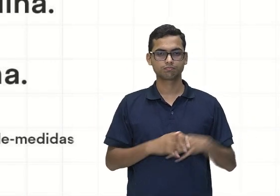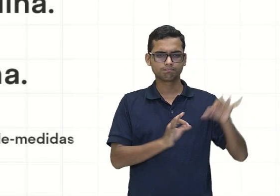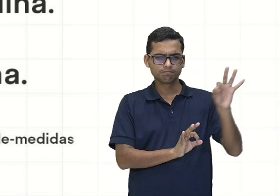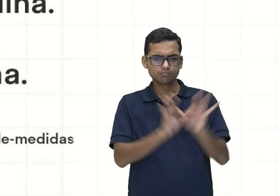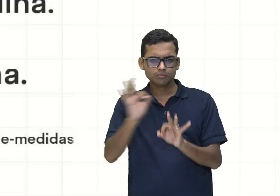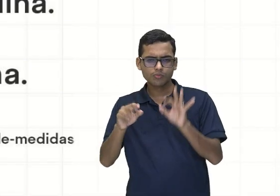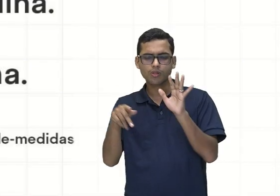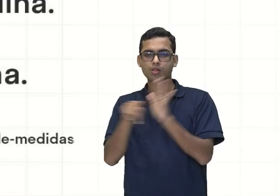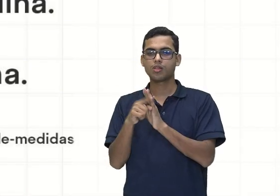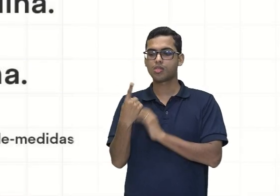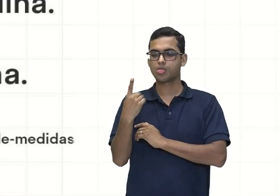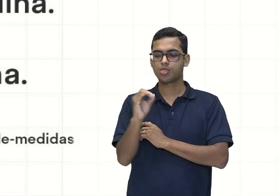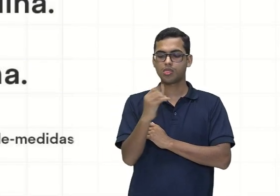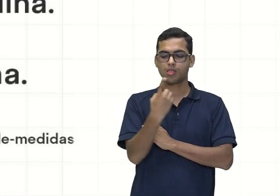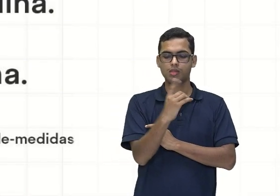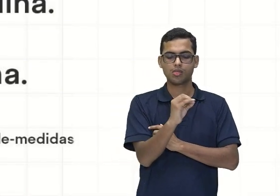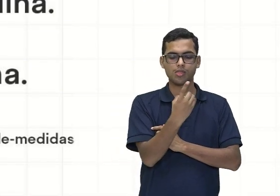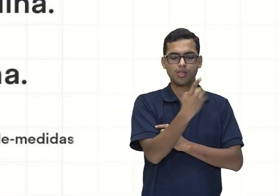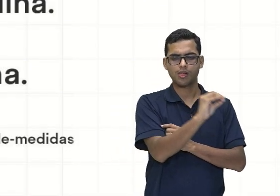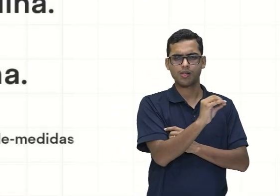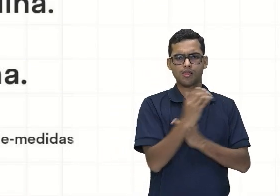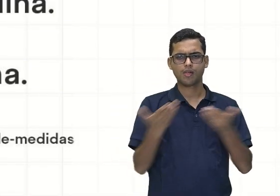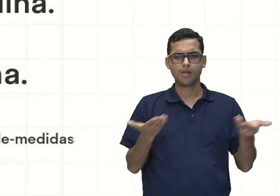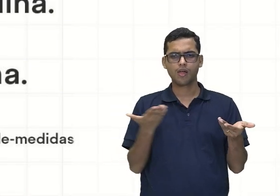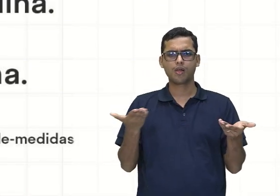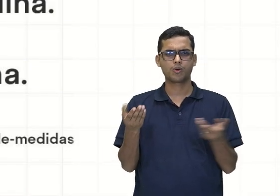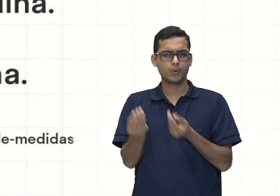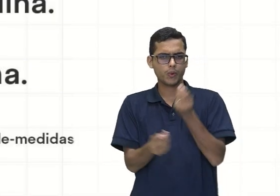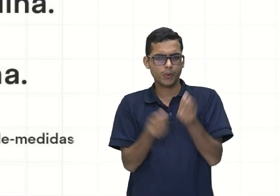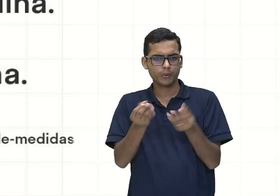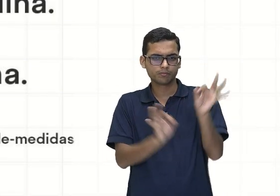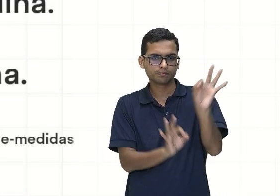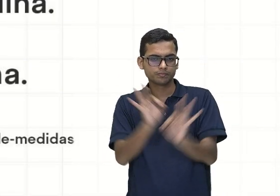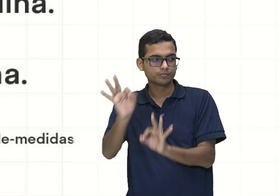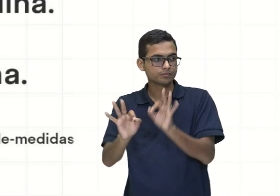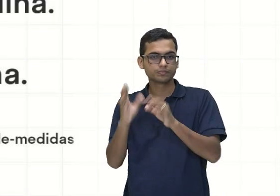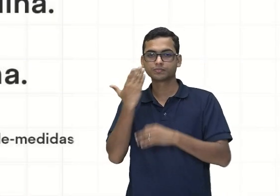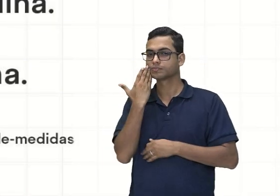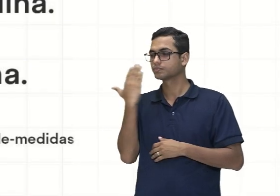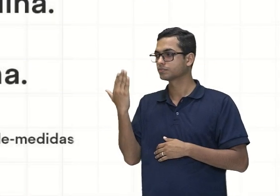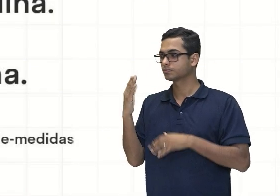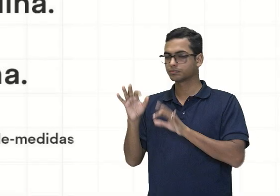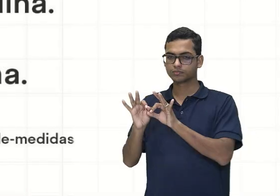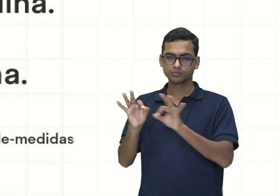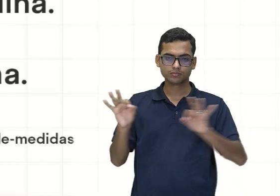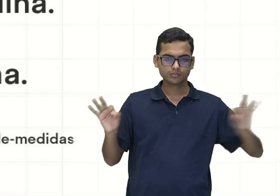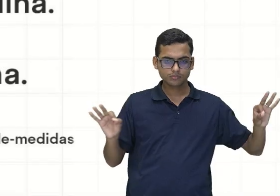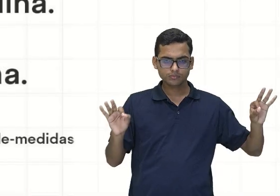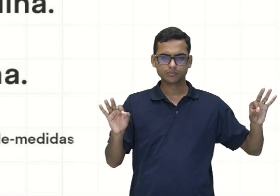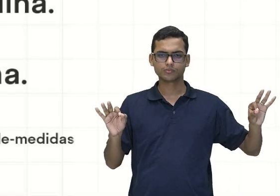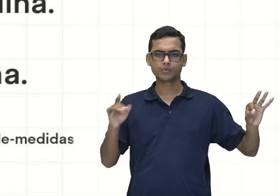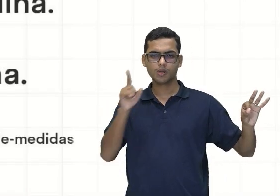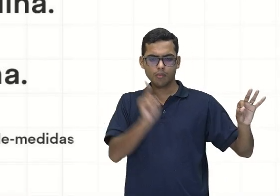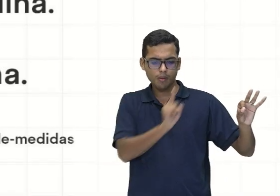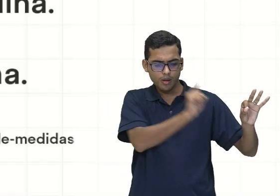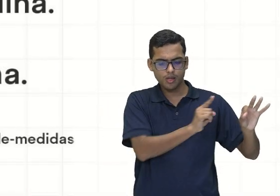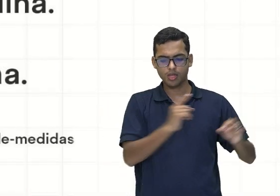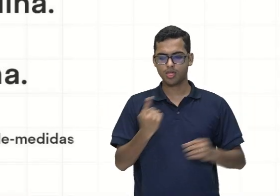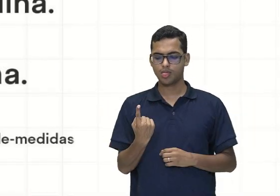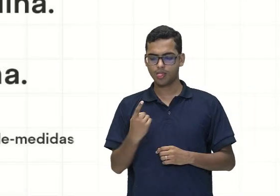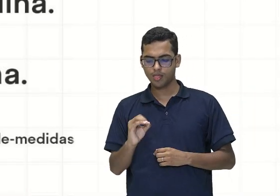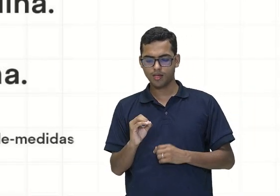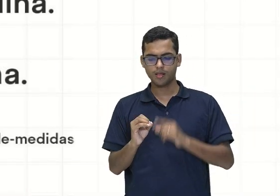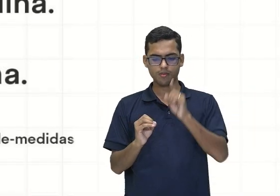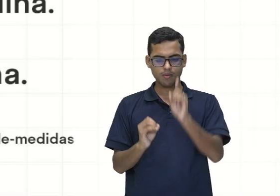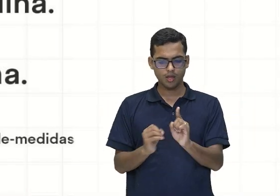quilômetros. Aqui fica o 10, aqui fica o 20, aqui